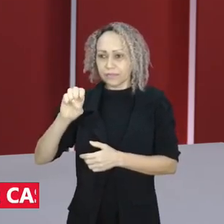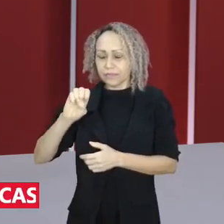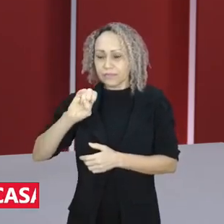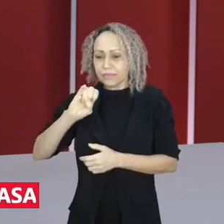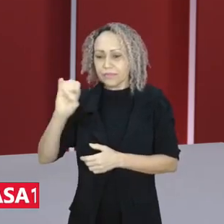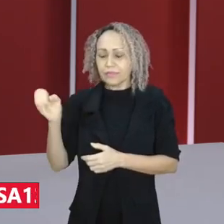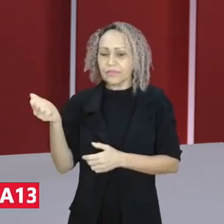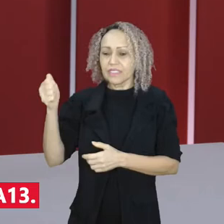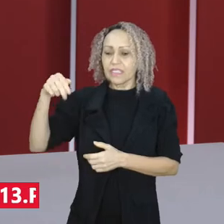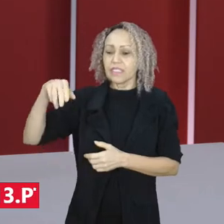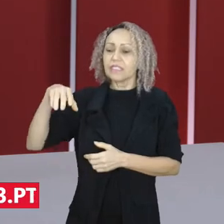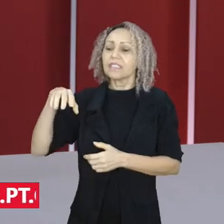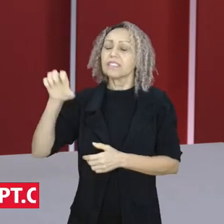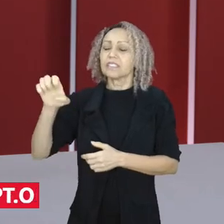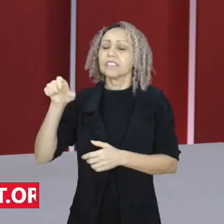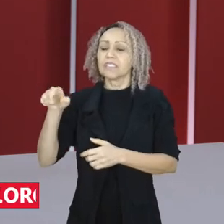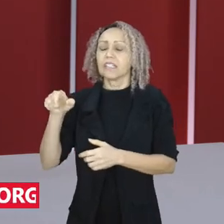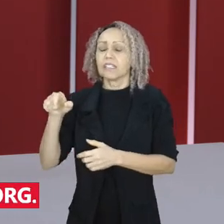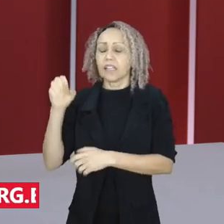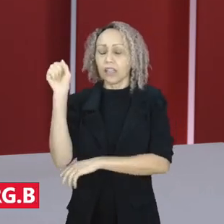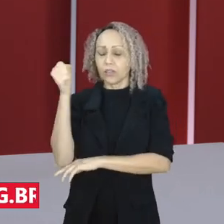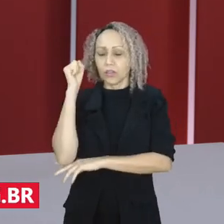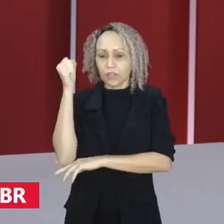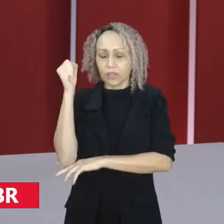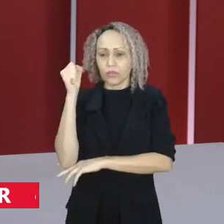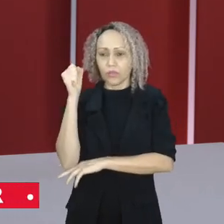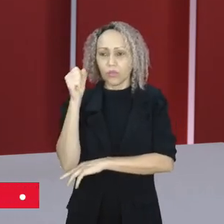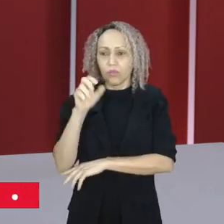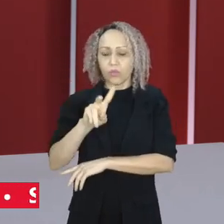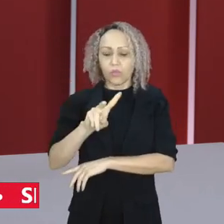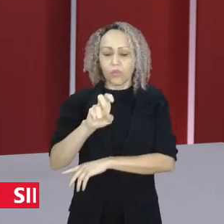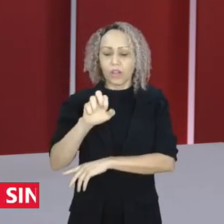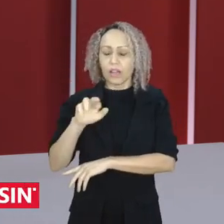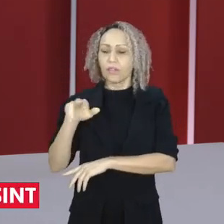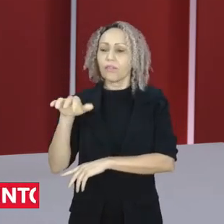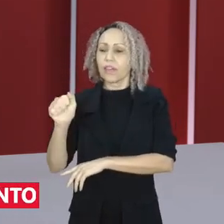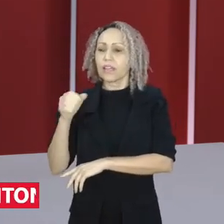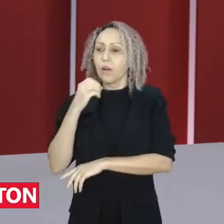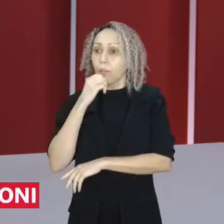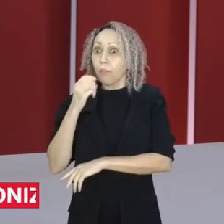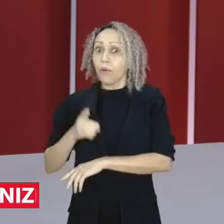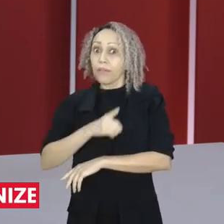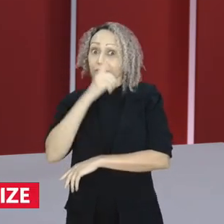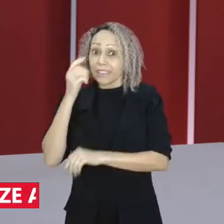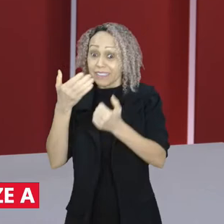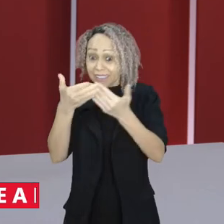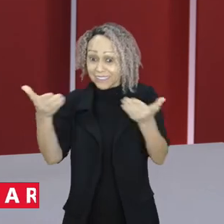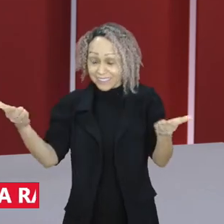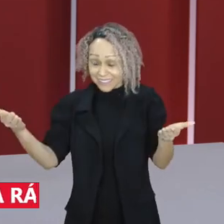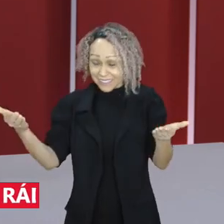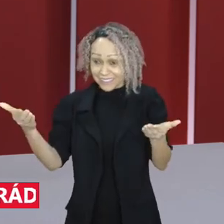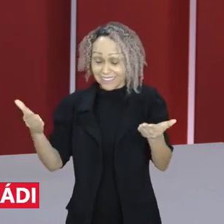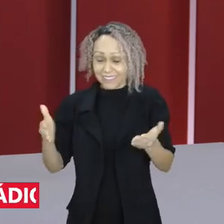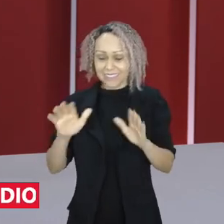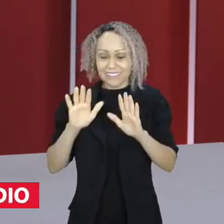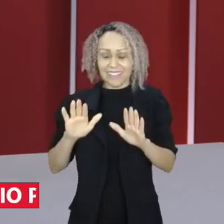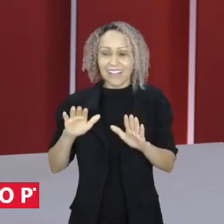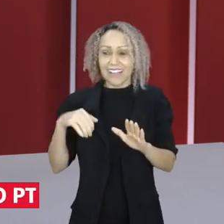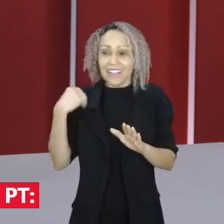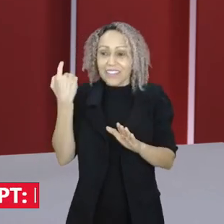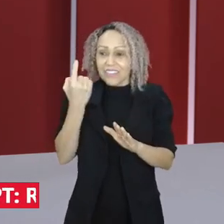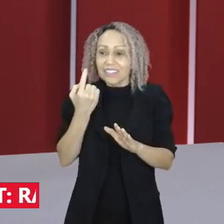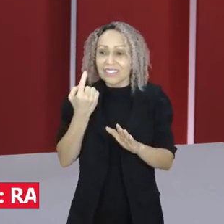bom dia que lindo dia companheirada aqui no som no último para costurar